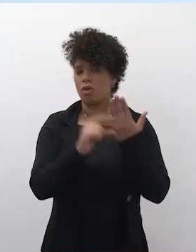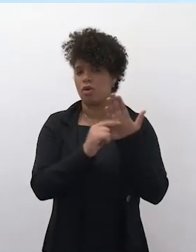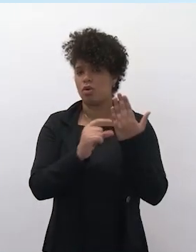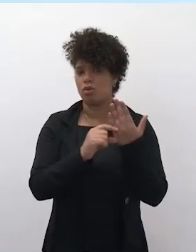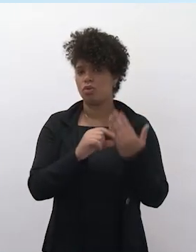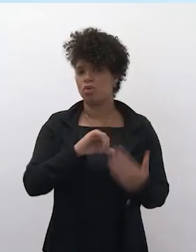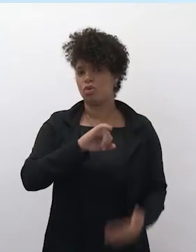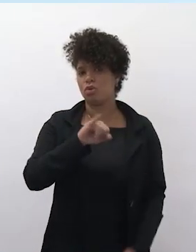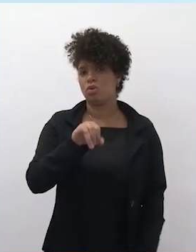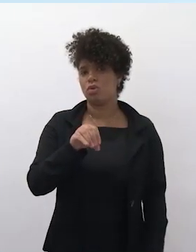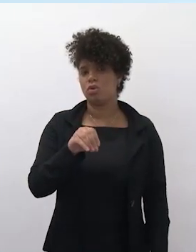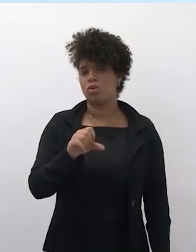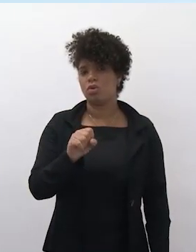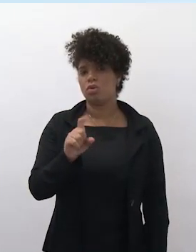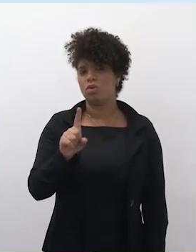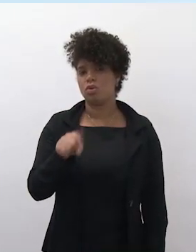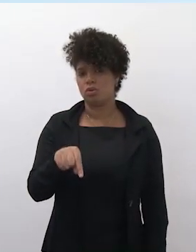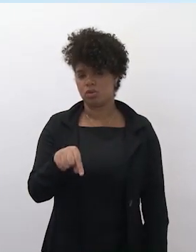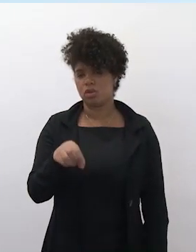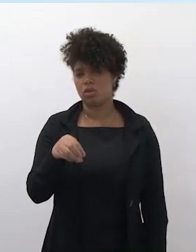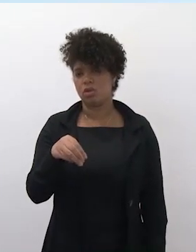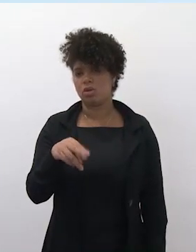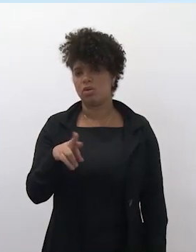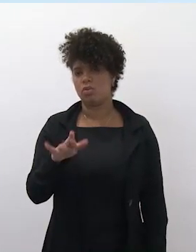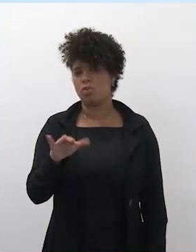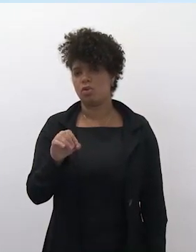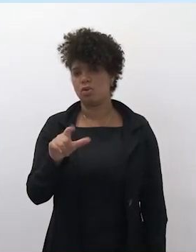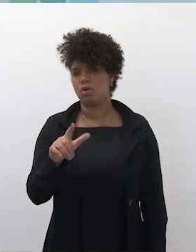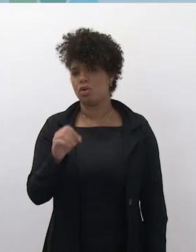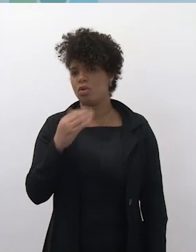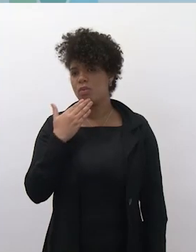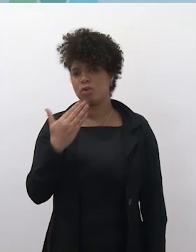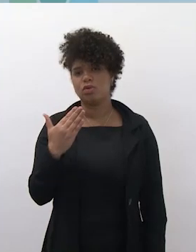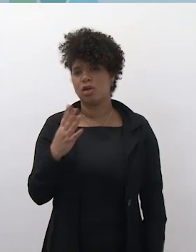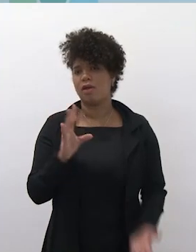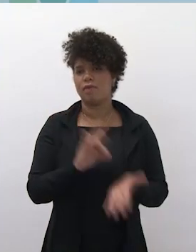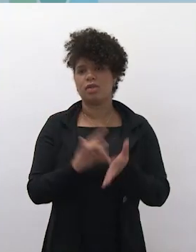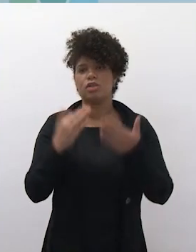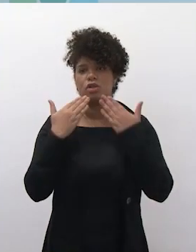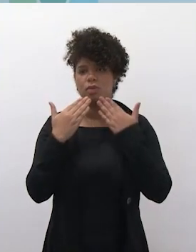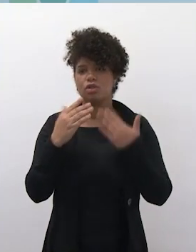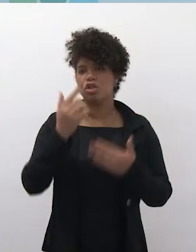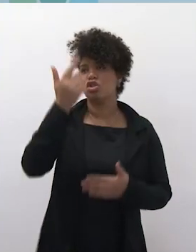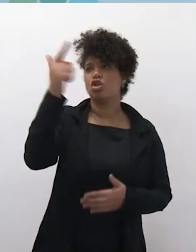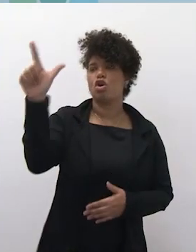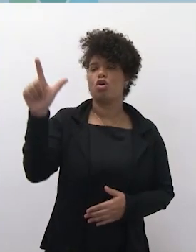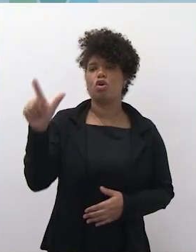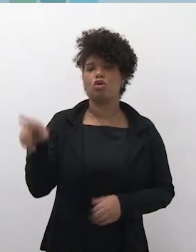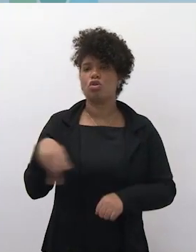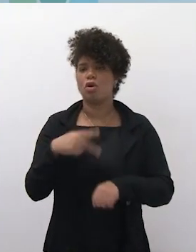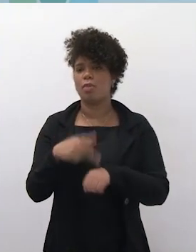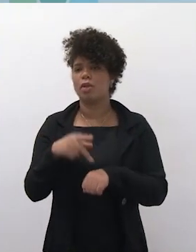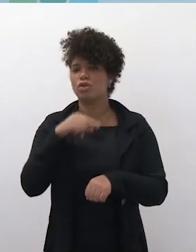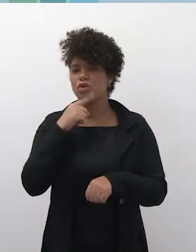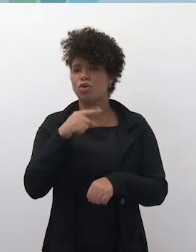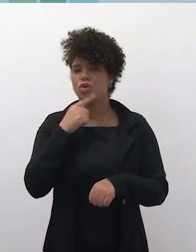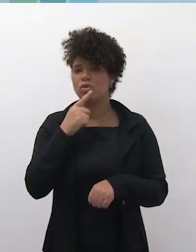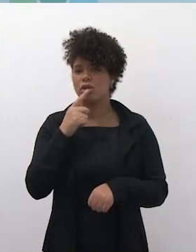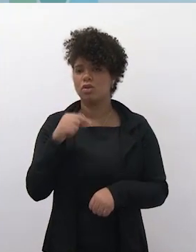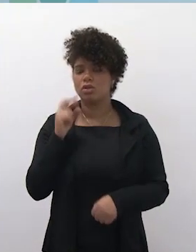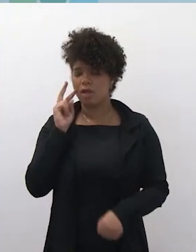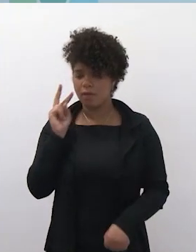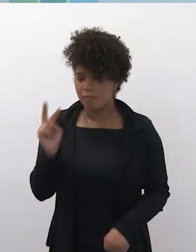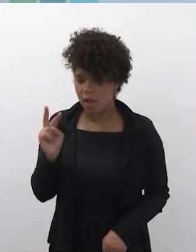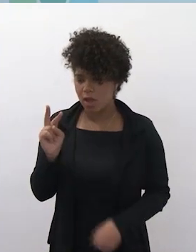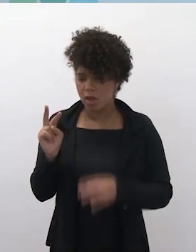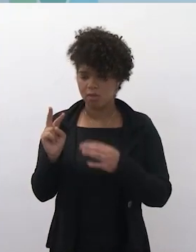mostrou que não, que isso não dá para fazer. Não tem como você ver a realidade de outra pessoa, né, com a sua própria lente.